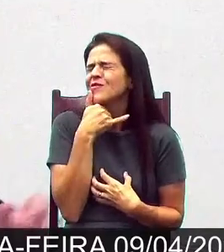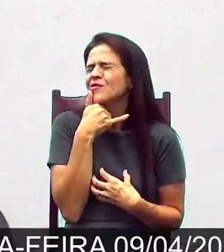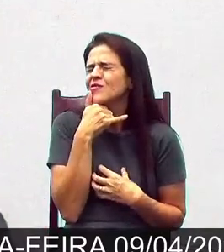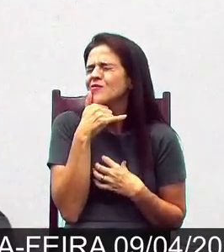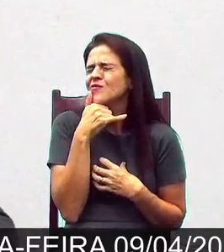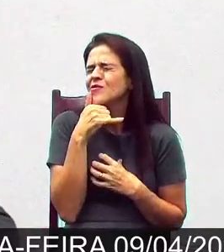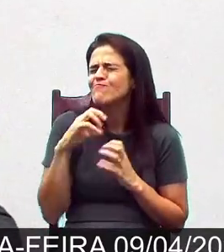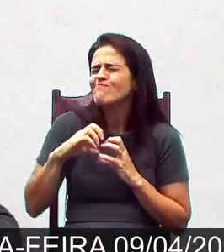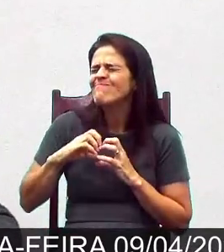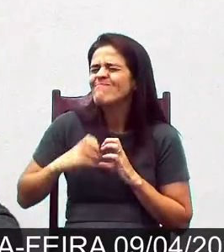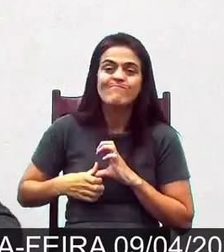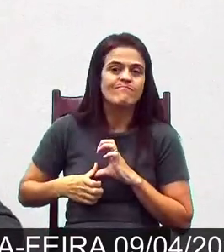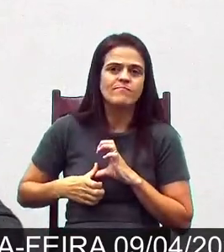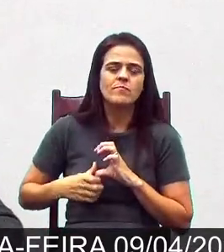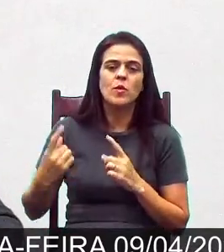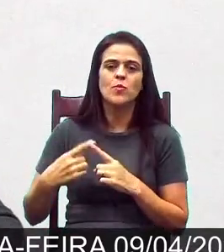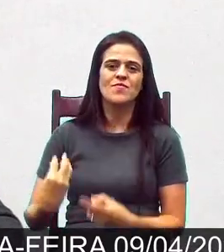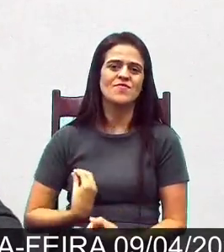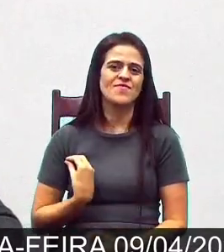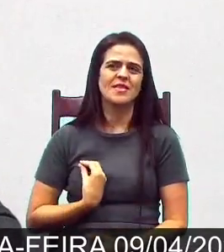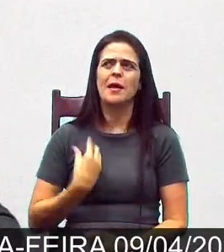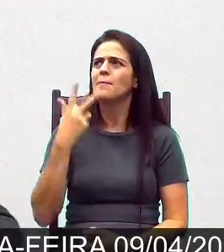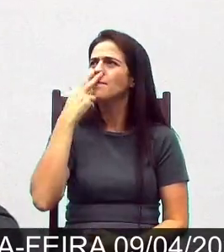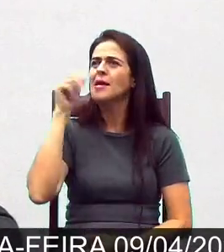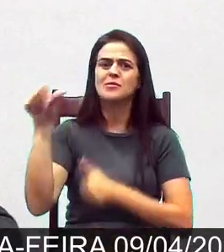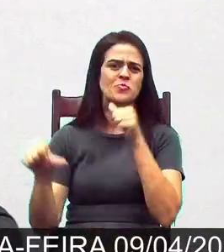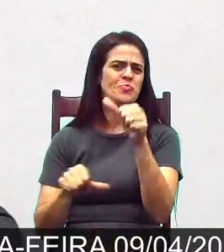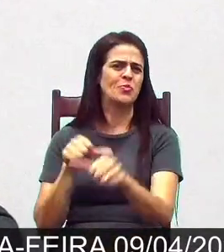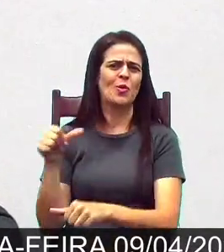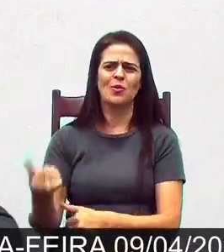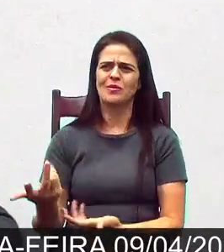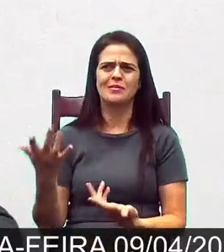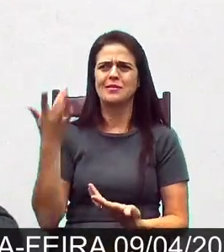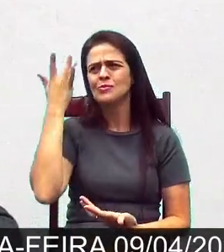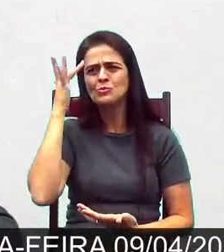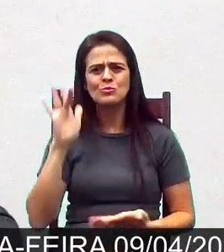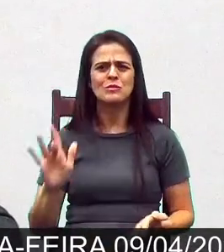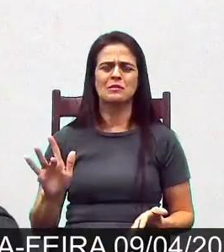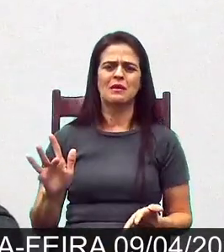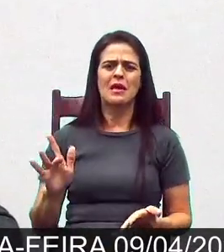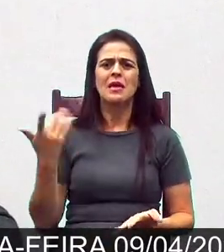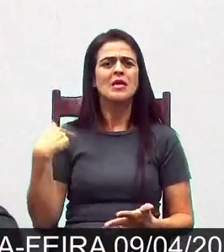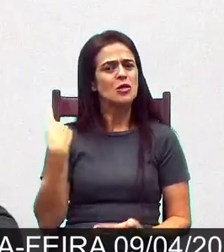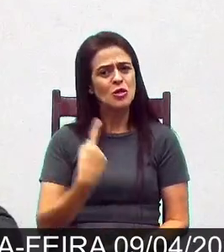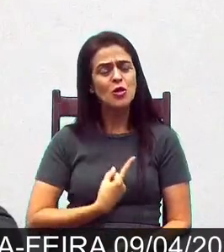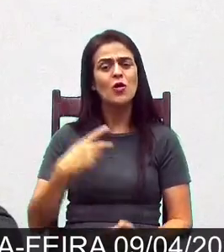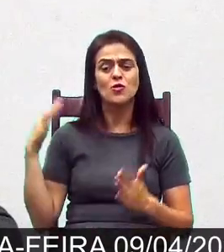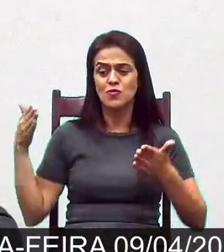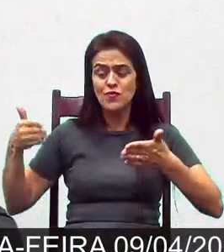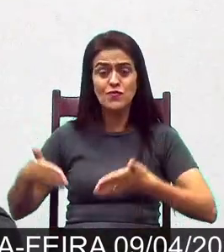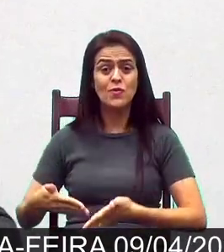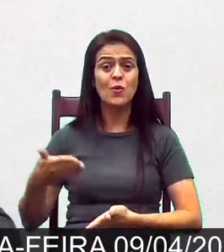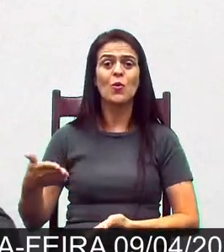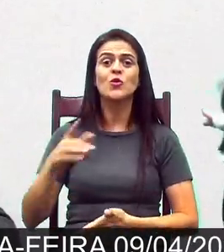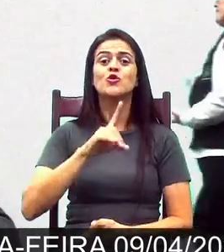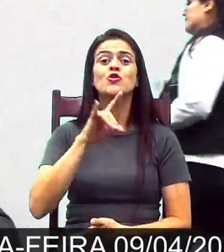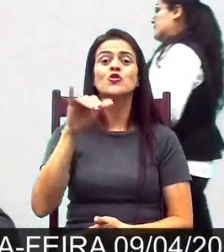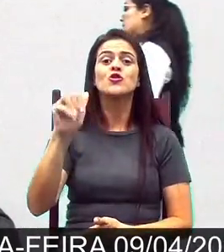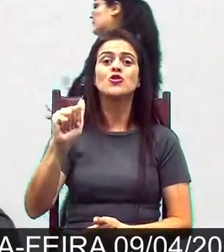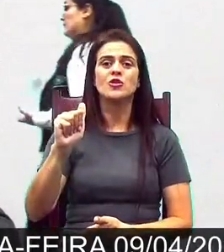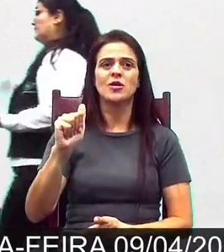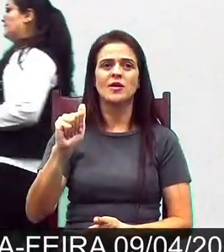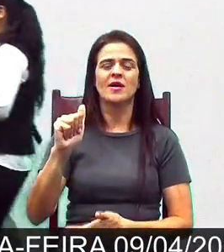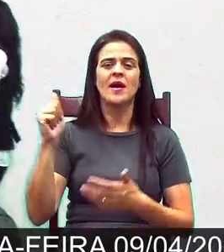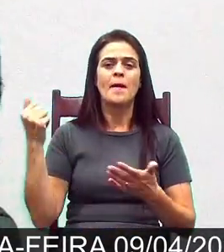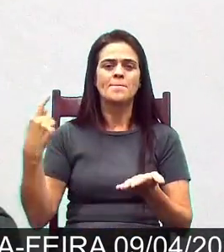inversa da vida. E a nossa E o nosso motivo de colocar essa data, colocar